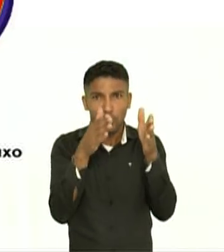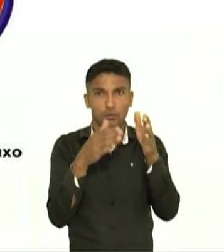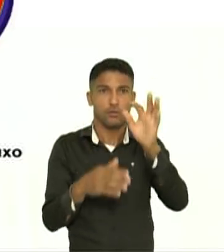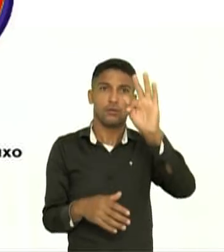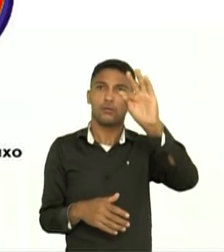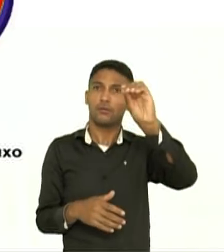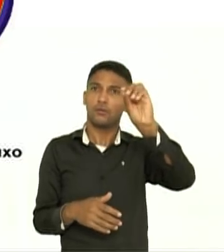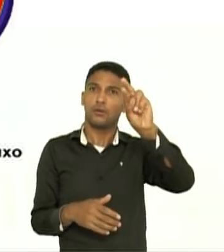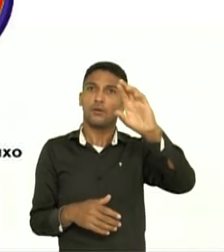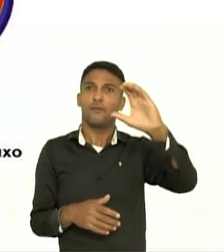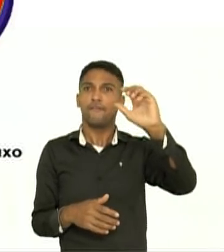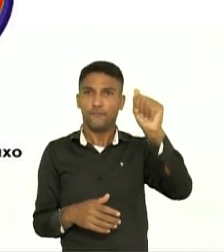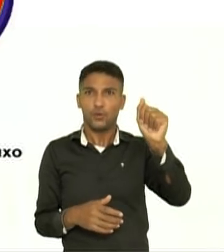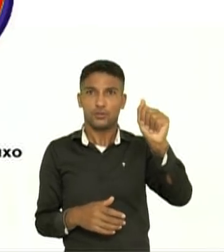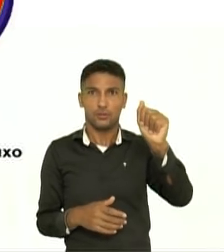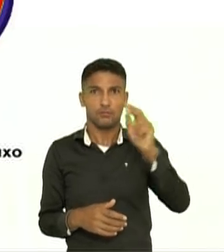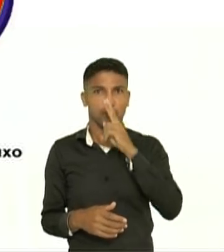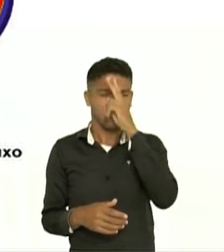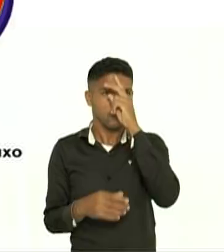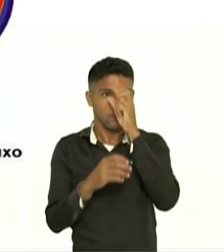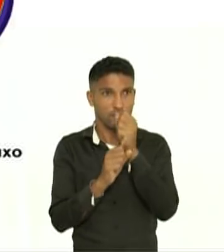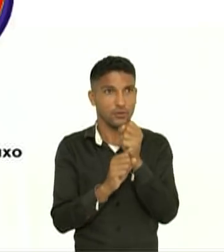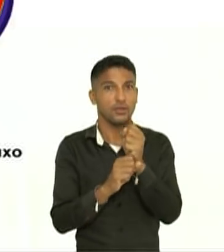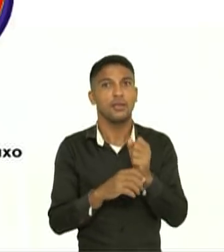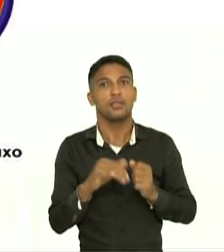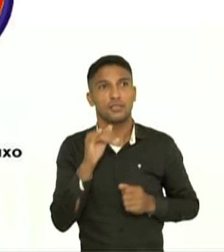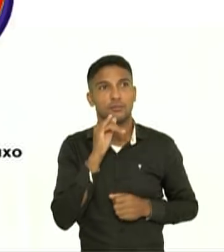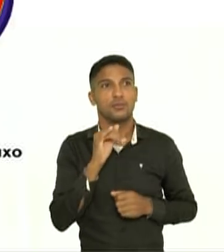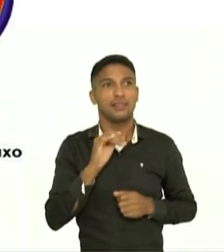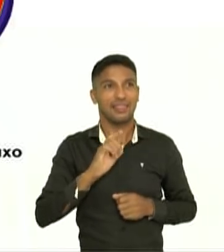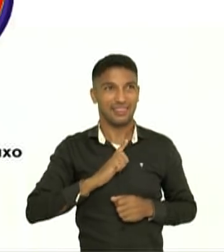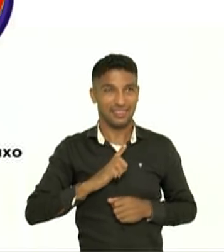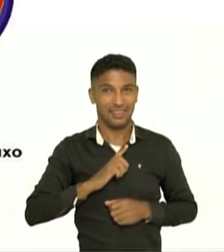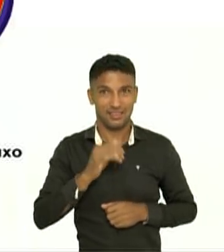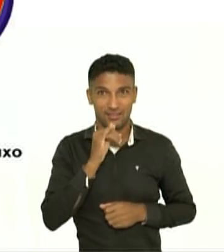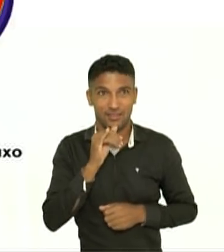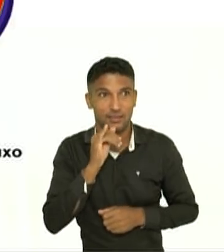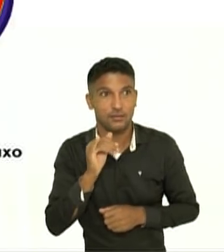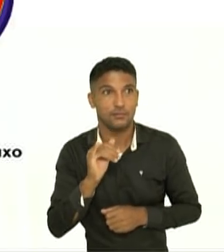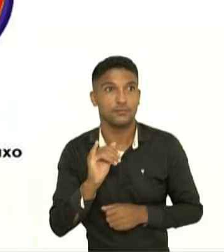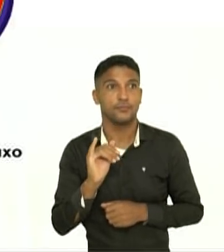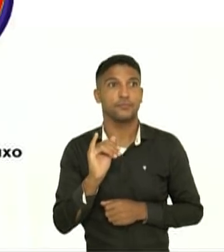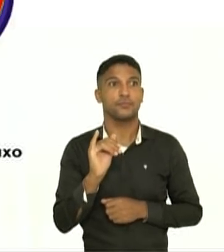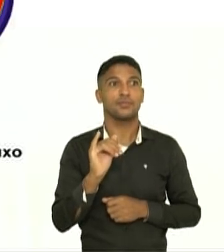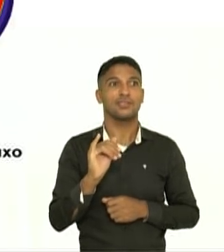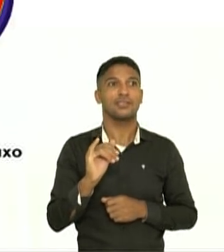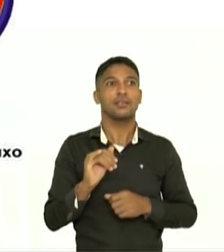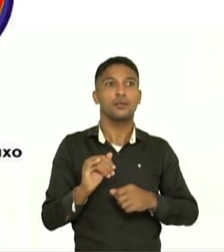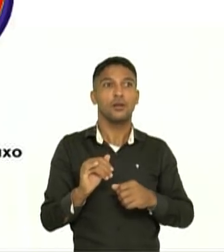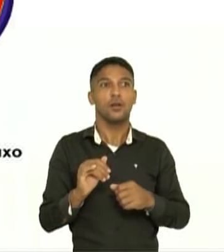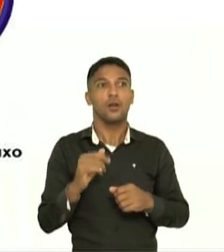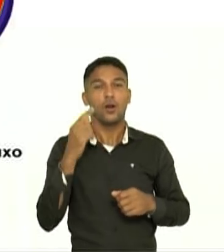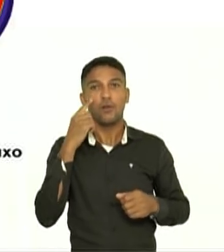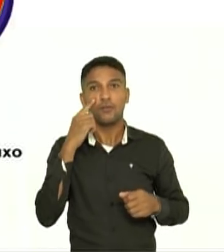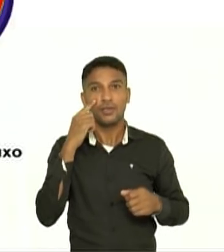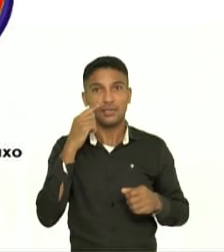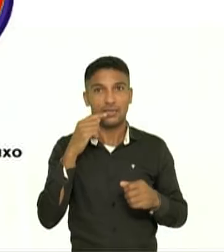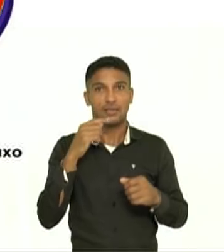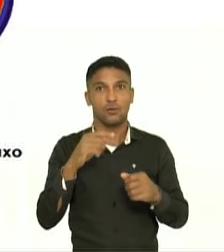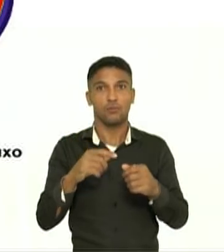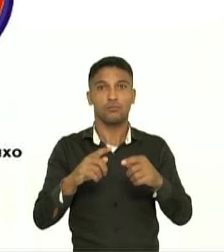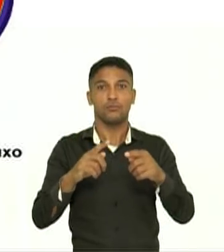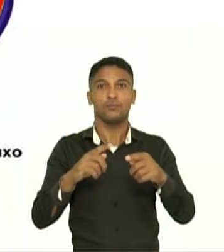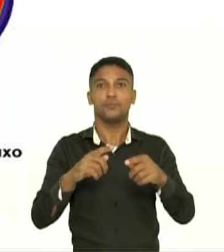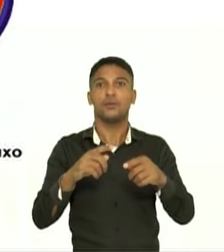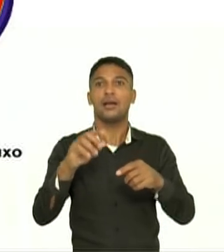alguns tipos, né? Você vê, por exemplo, a força de atrito. Nesse caso, percebam, né, que você tem uma pessoa esquiando